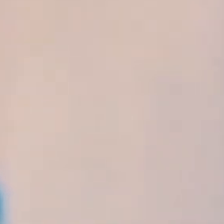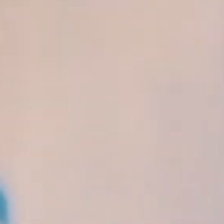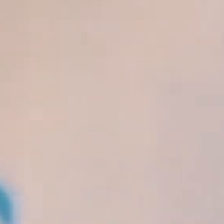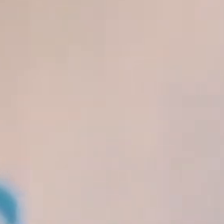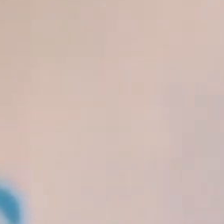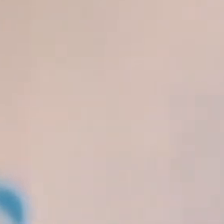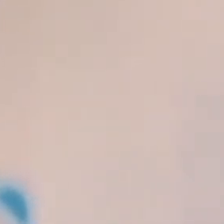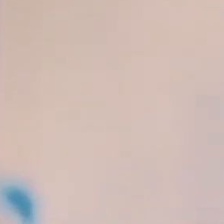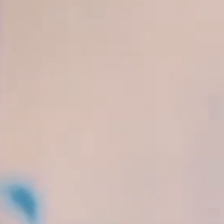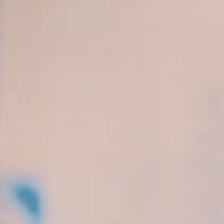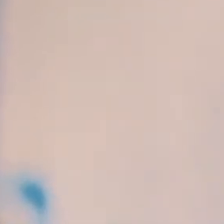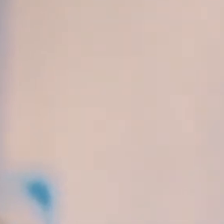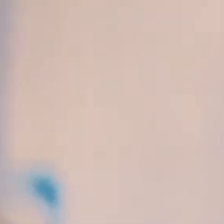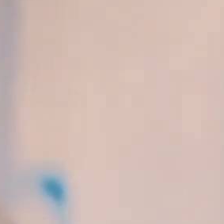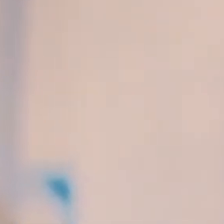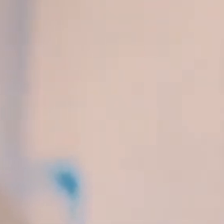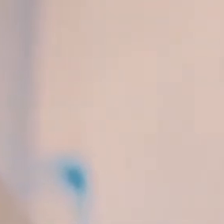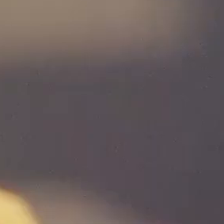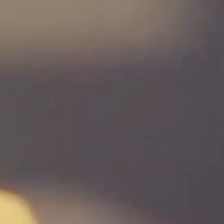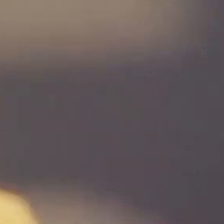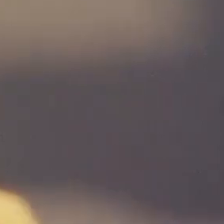Tudo isso vai passar.